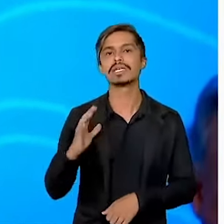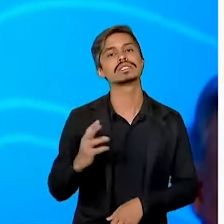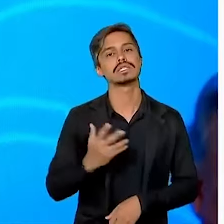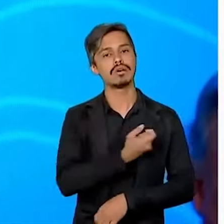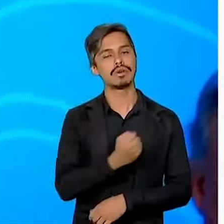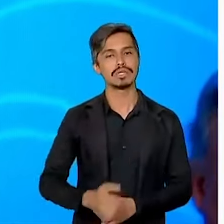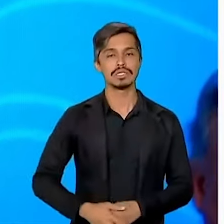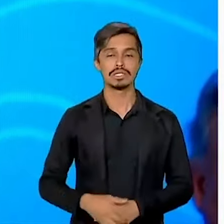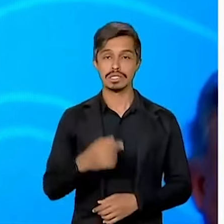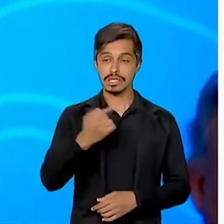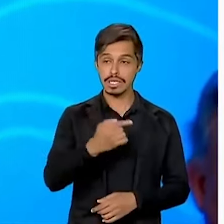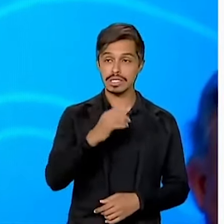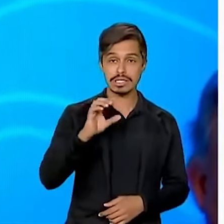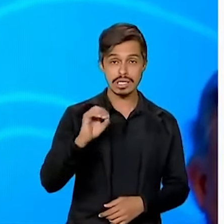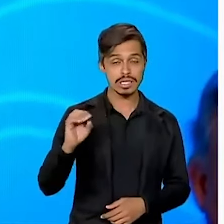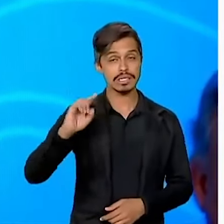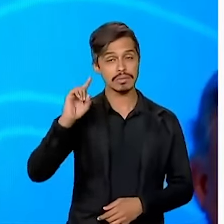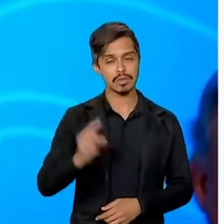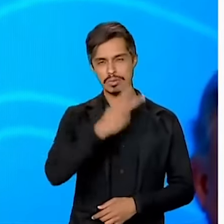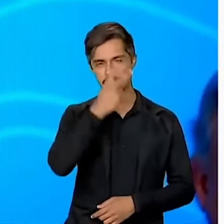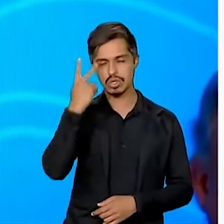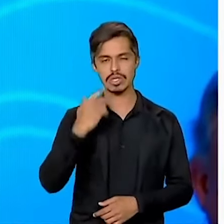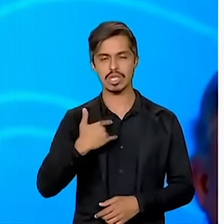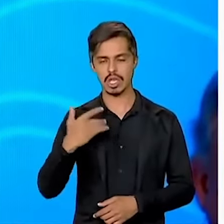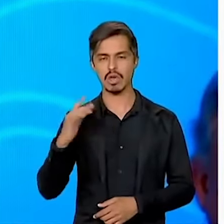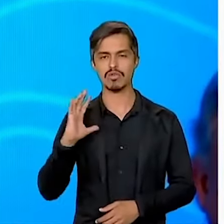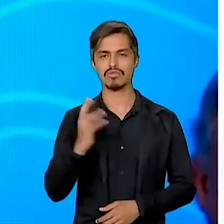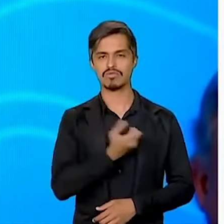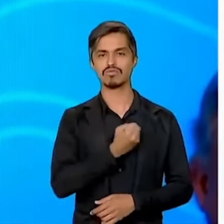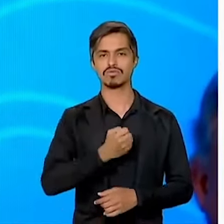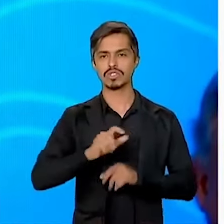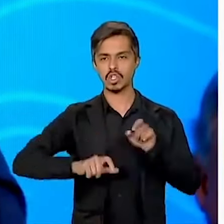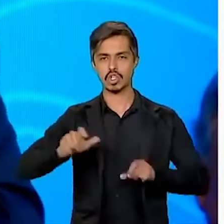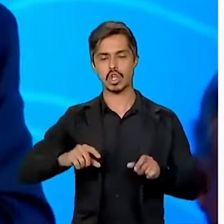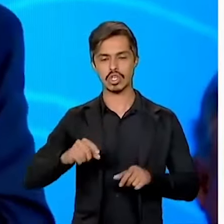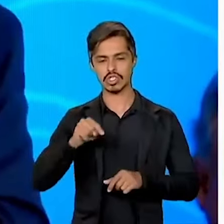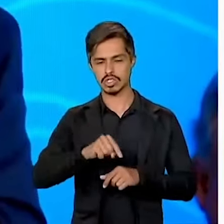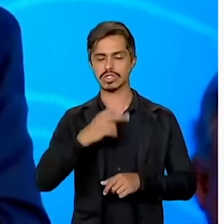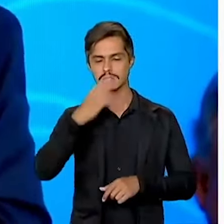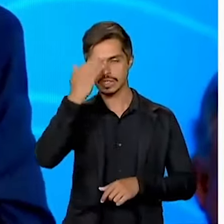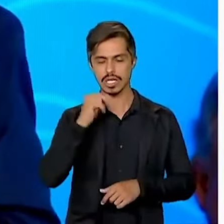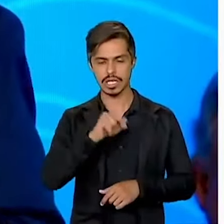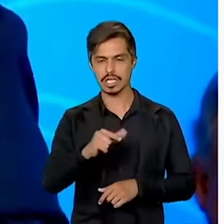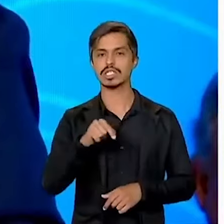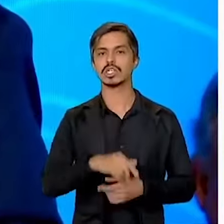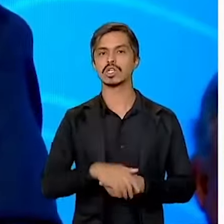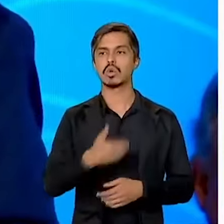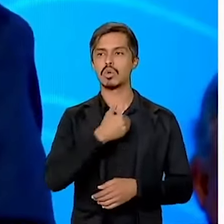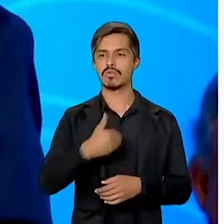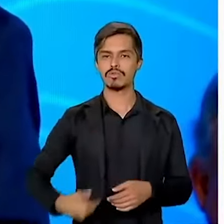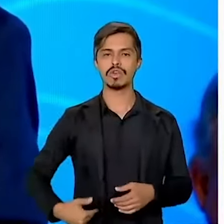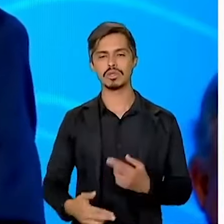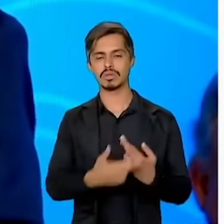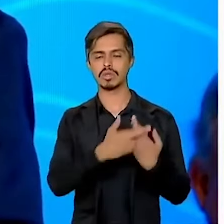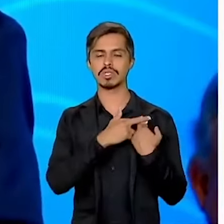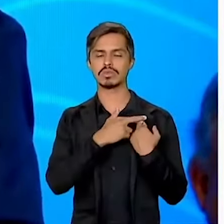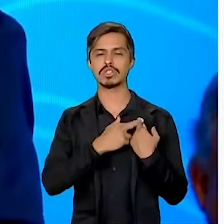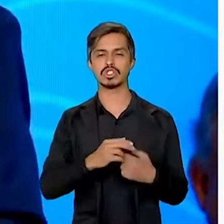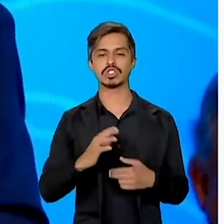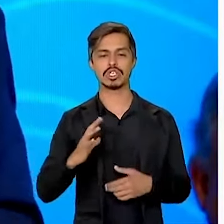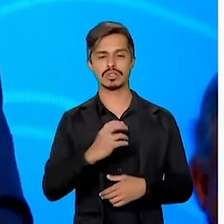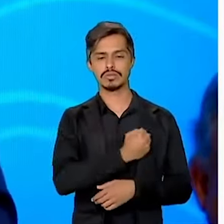de 700 mil pessoas. Eu posso dizer para vocês que dessa, pelo menos metade, o governo tem